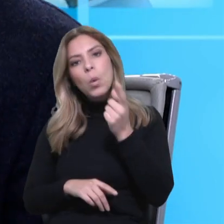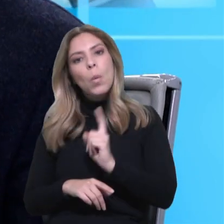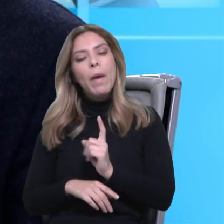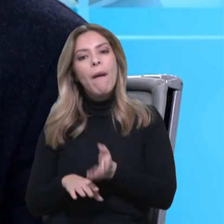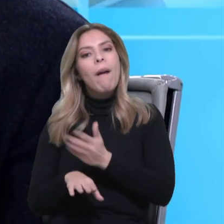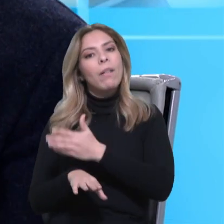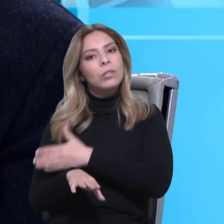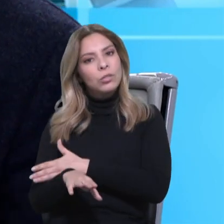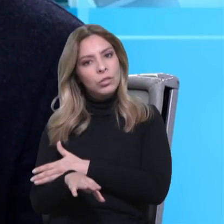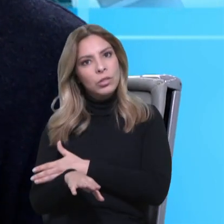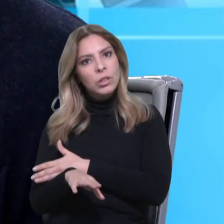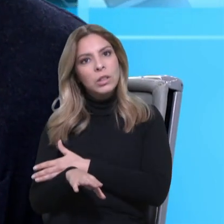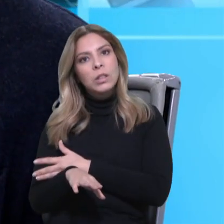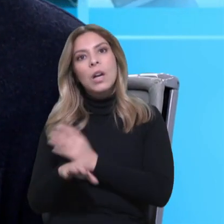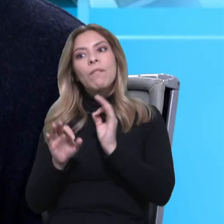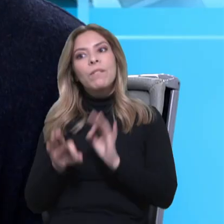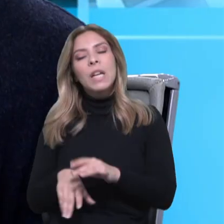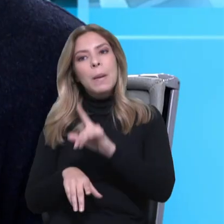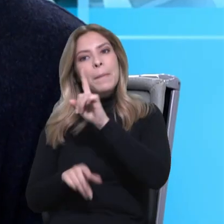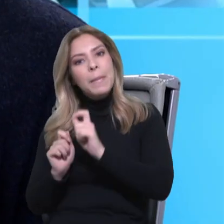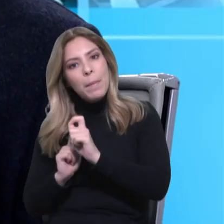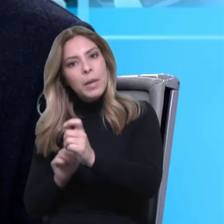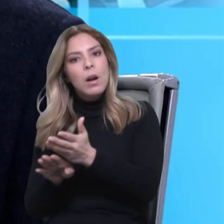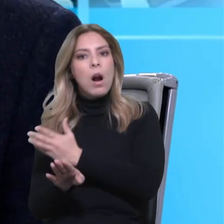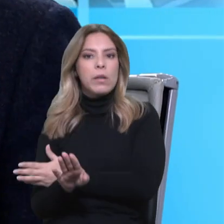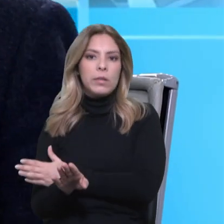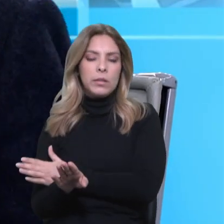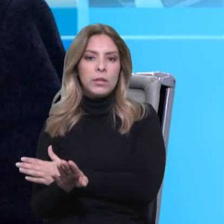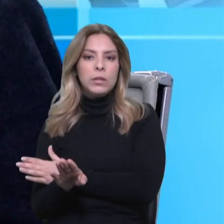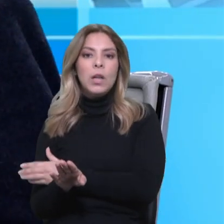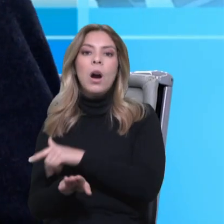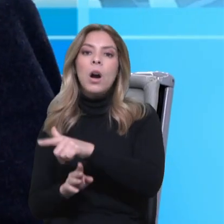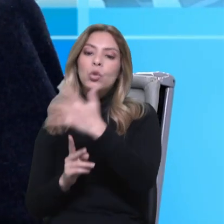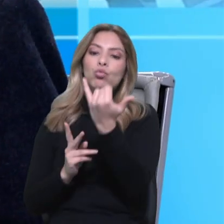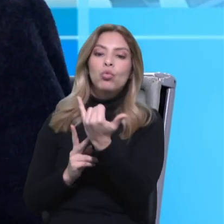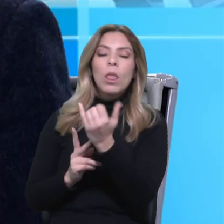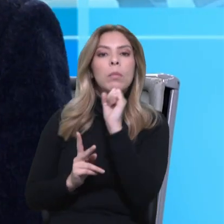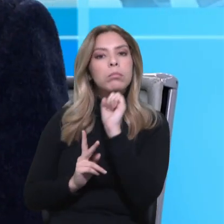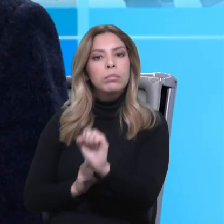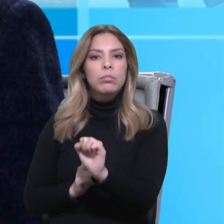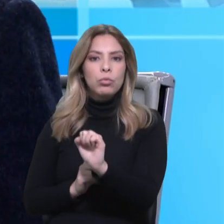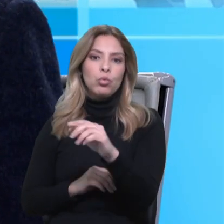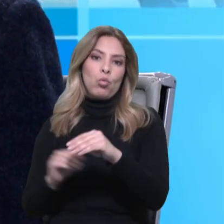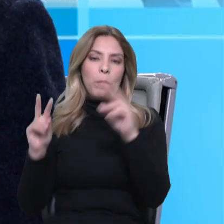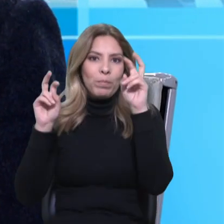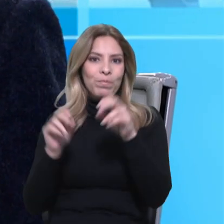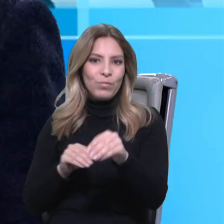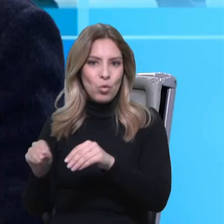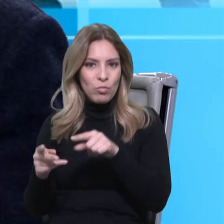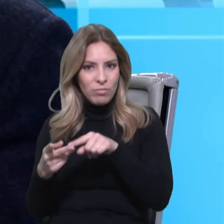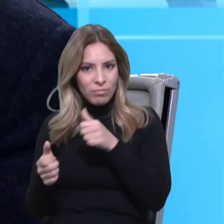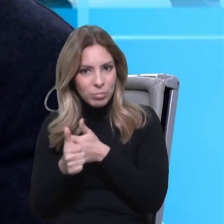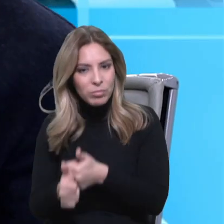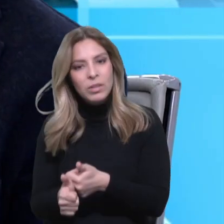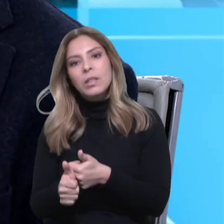partida, no fundo é o fim da primeira parte da partida e entramos na segunda parte do jogo, que é, de facto, a vida eterna, que se